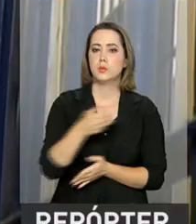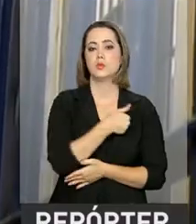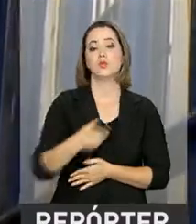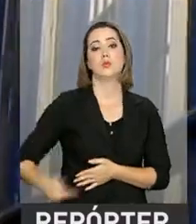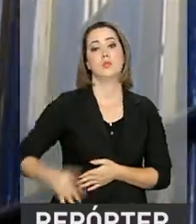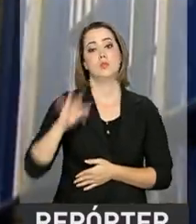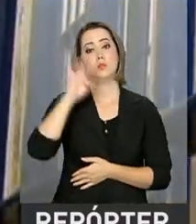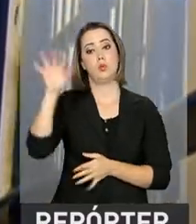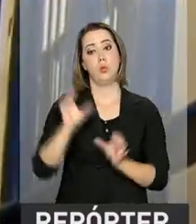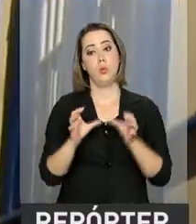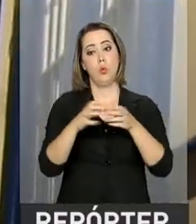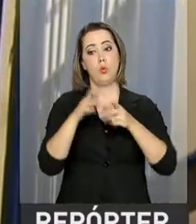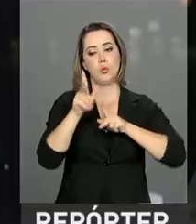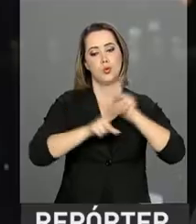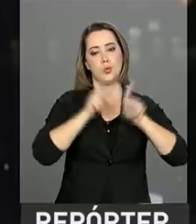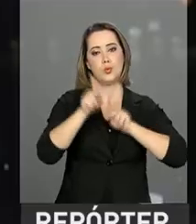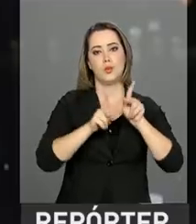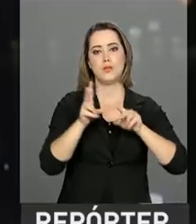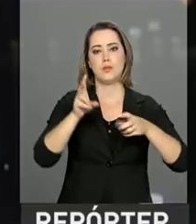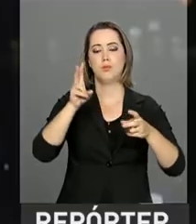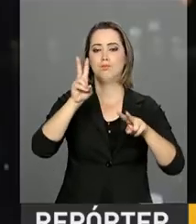a população encarcerada